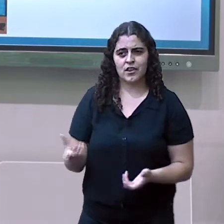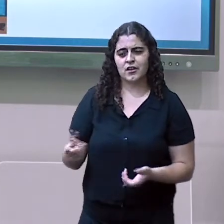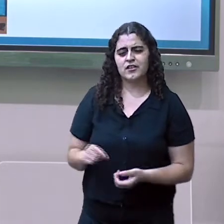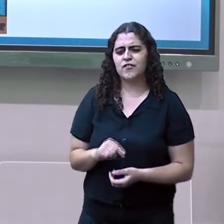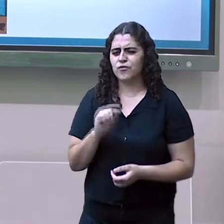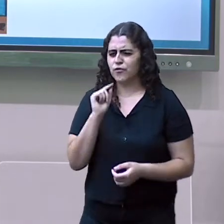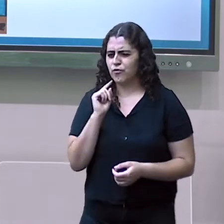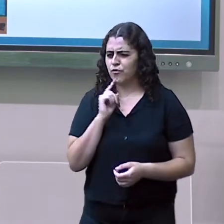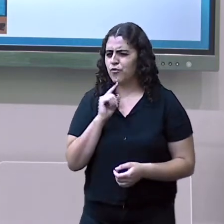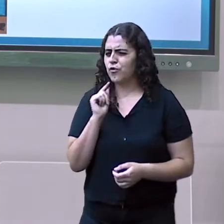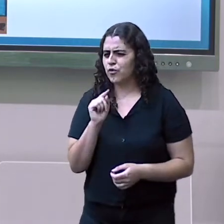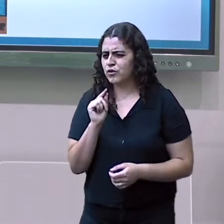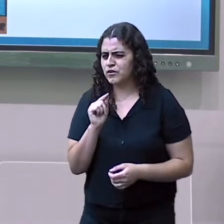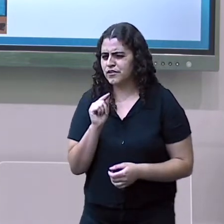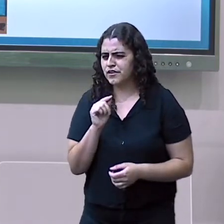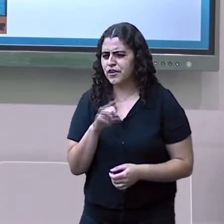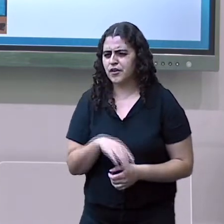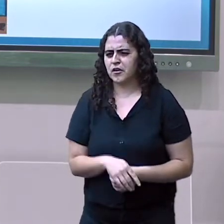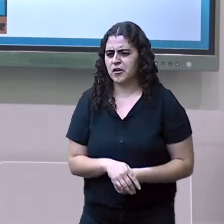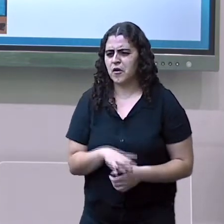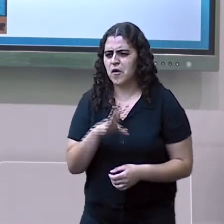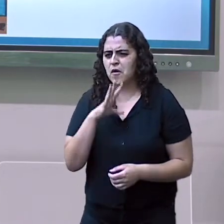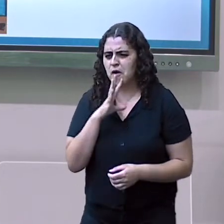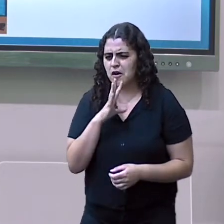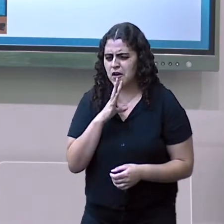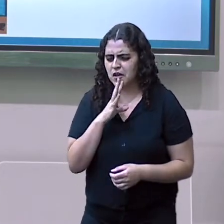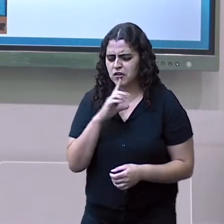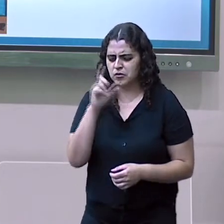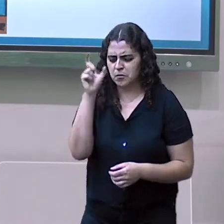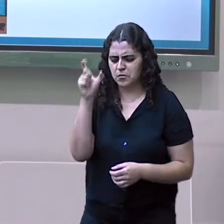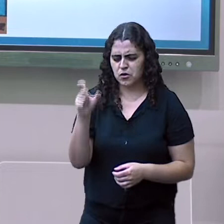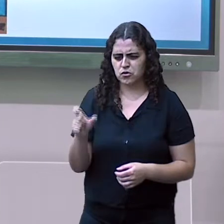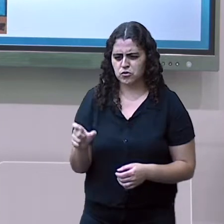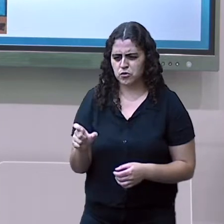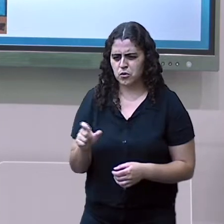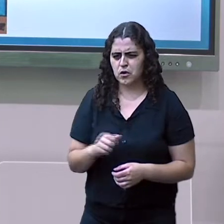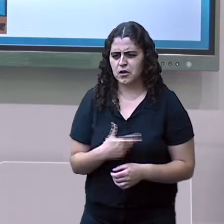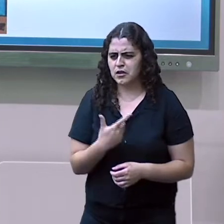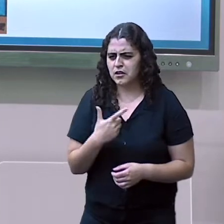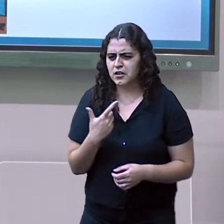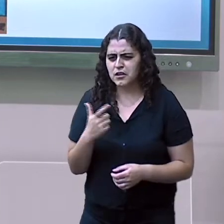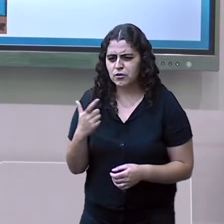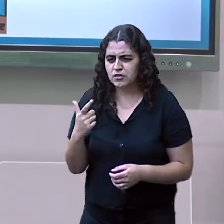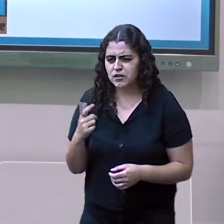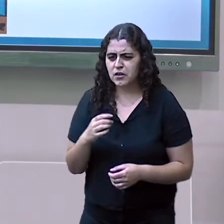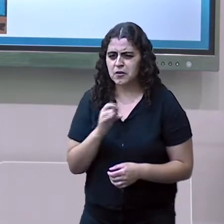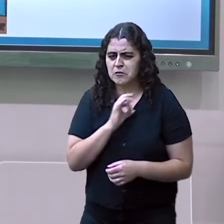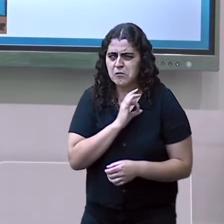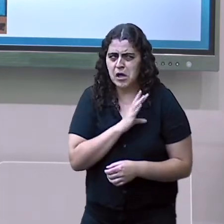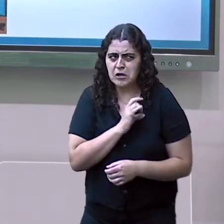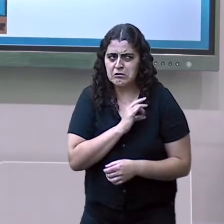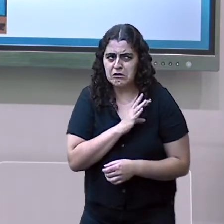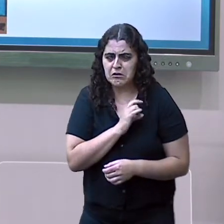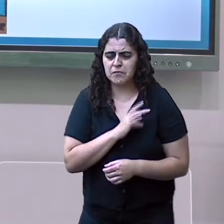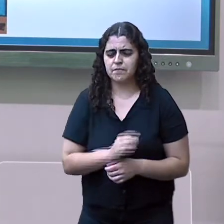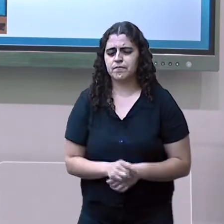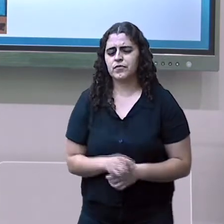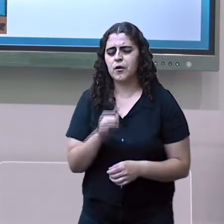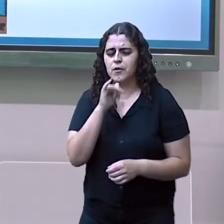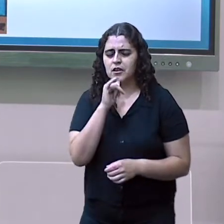Se você falou aí que conhece alguém que não tem medo, vamos por um exemplo. Nós passamos por um período